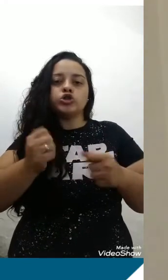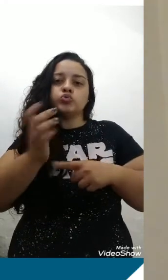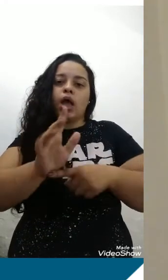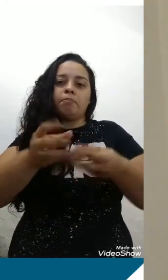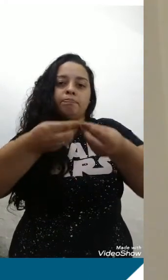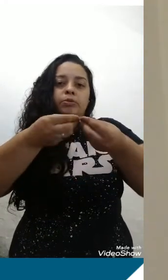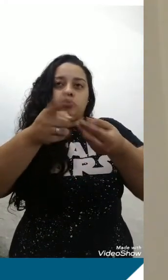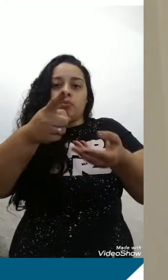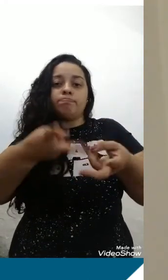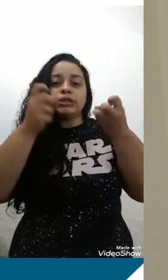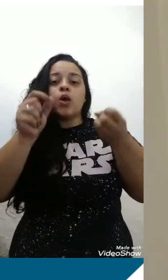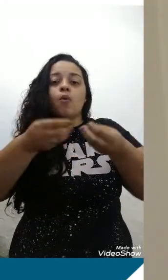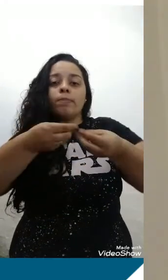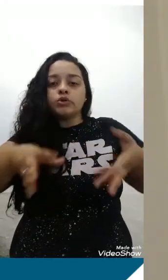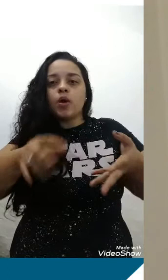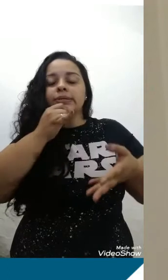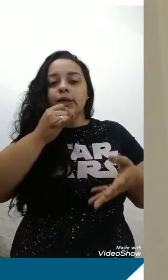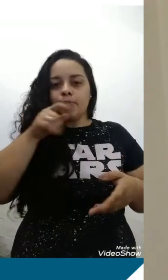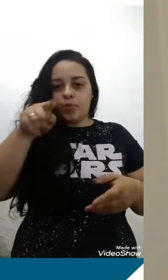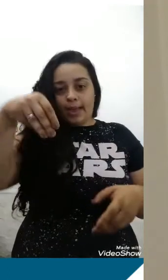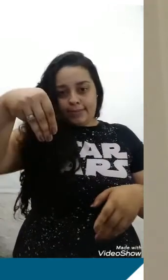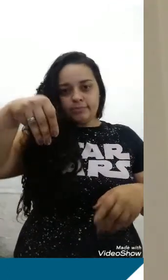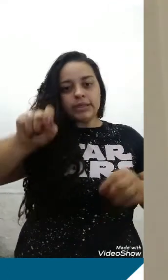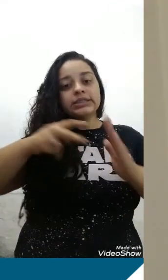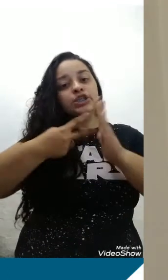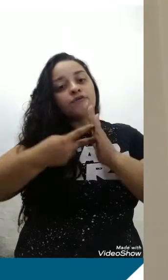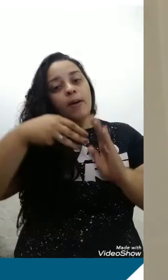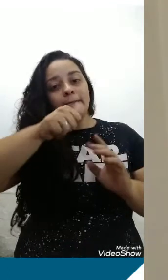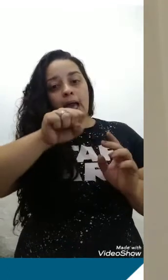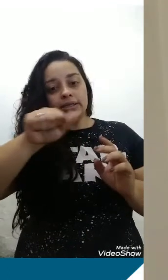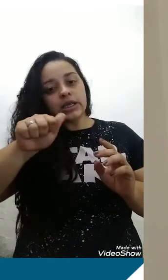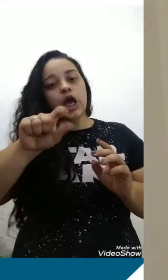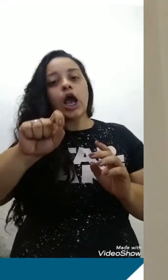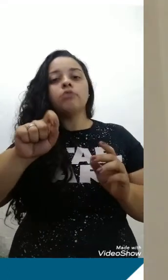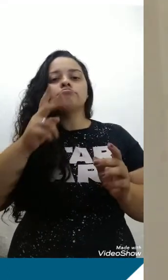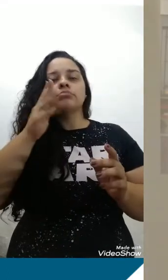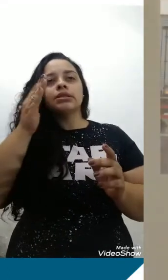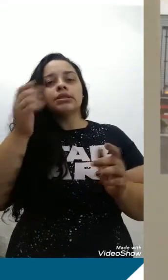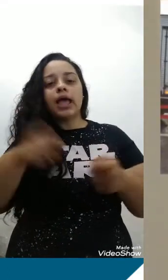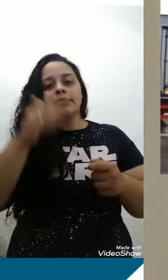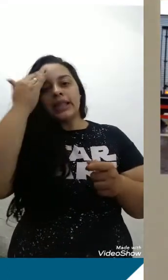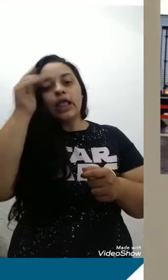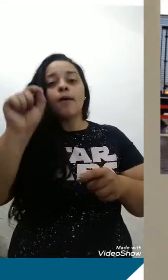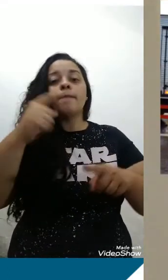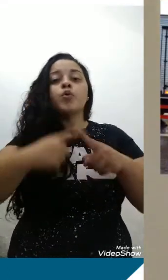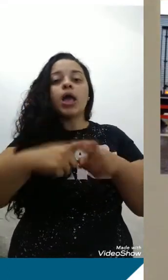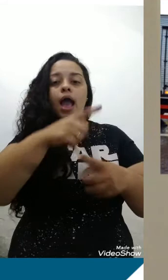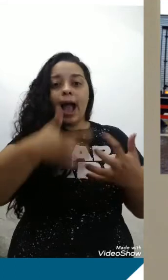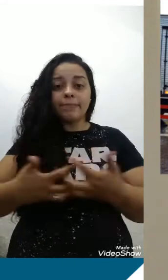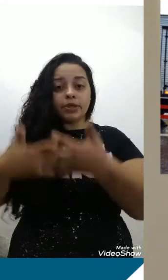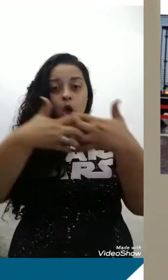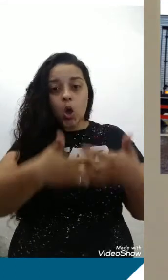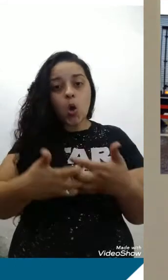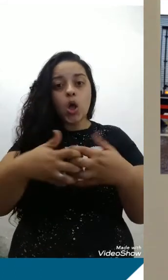Dentre aqui os seus fatores, o fator massa, por exemplo, justifica por que